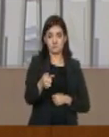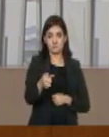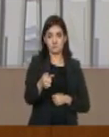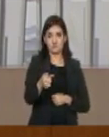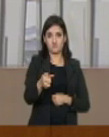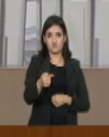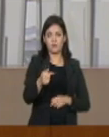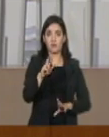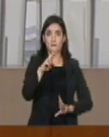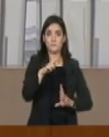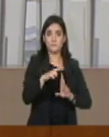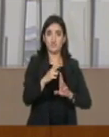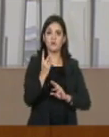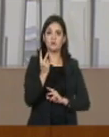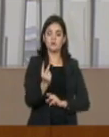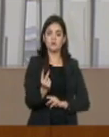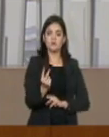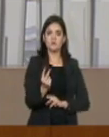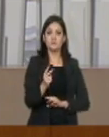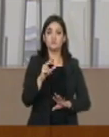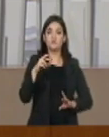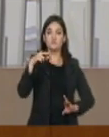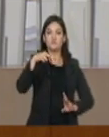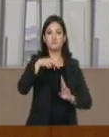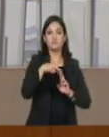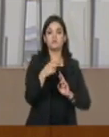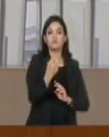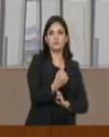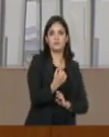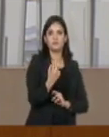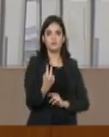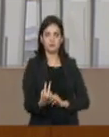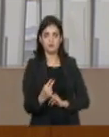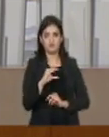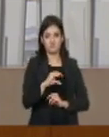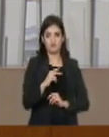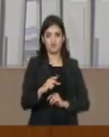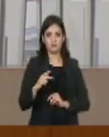parágrafo 2º, incisos 1 e 2 do Código Penal.